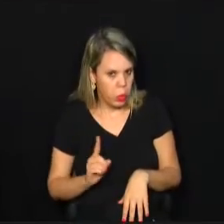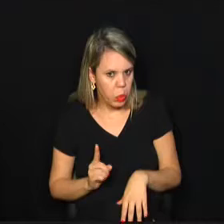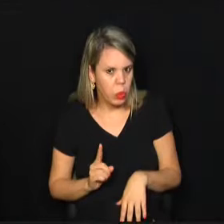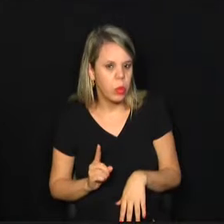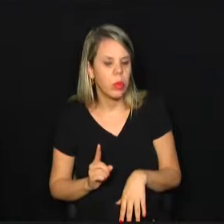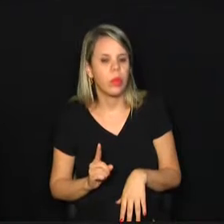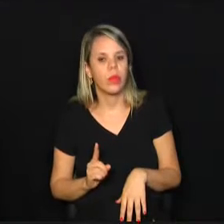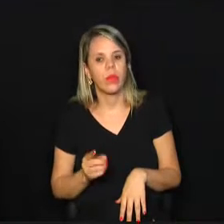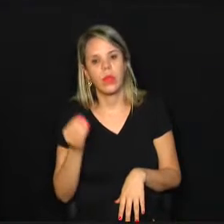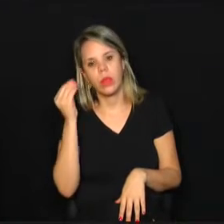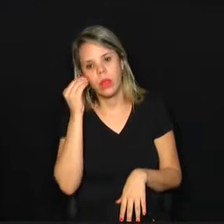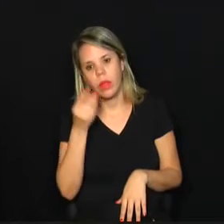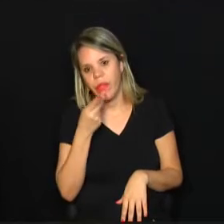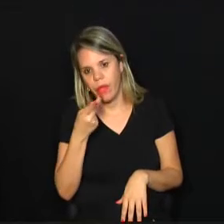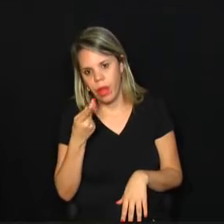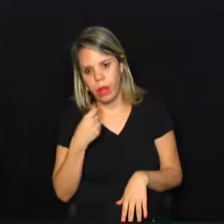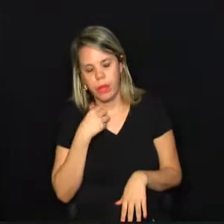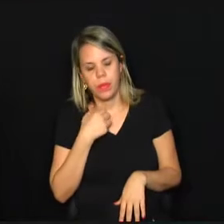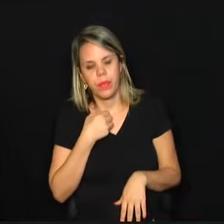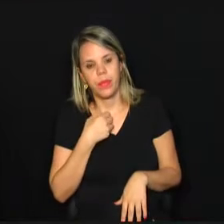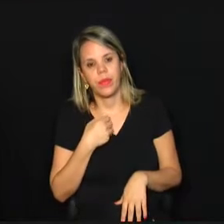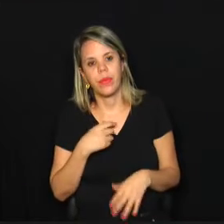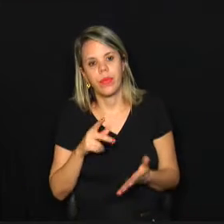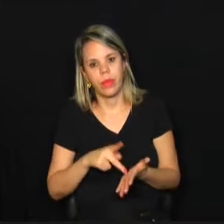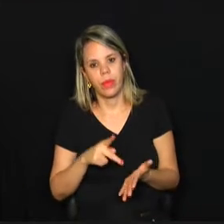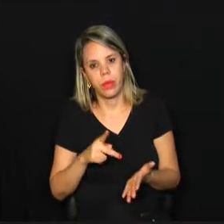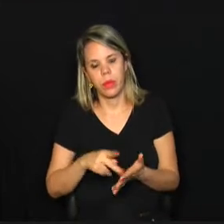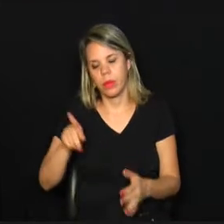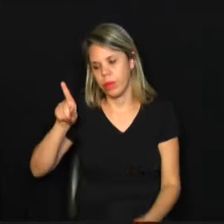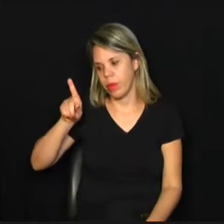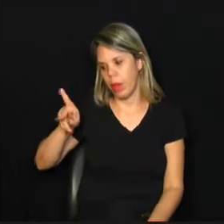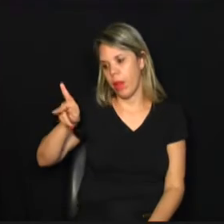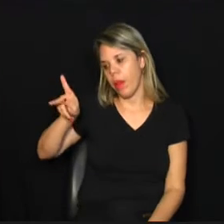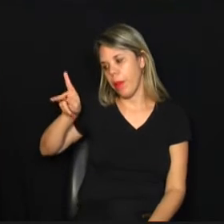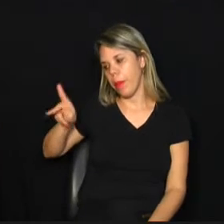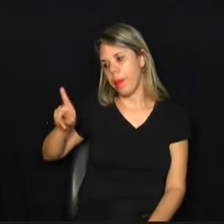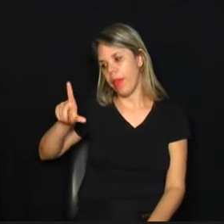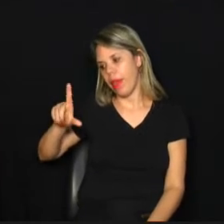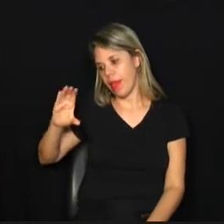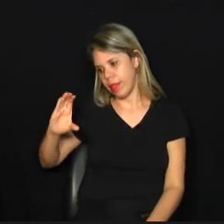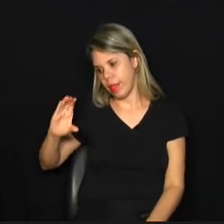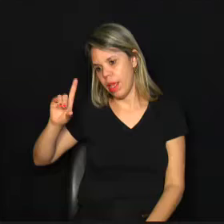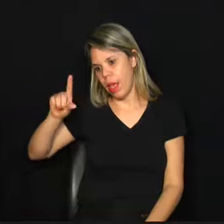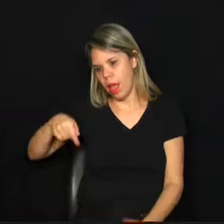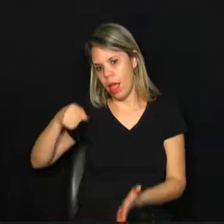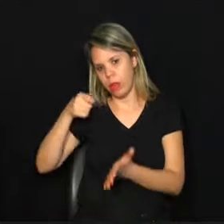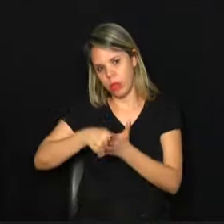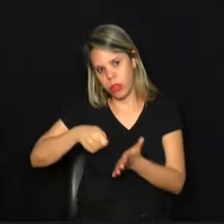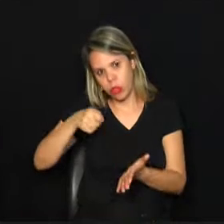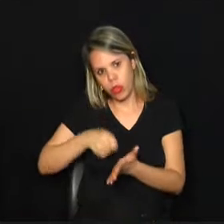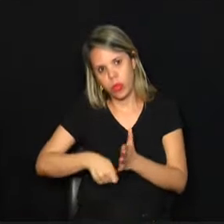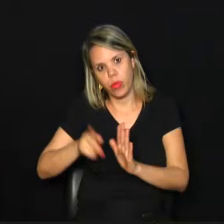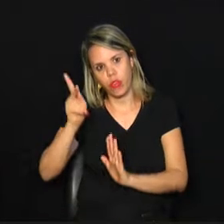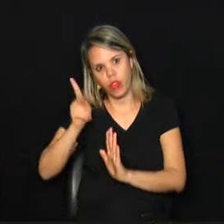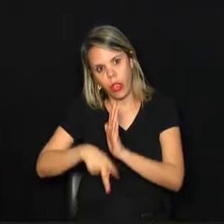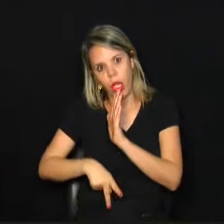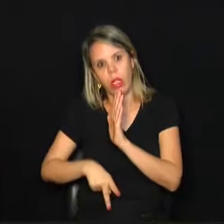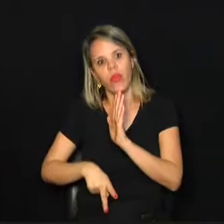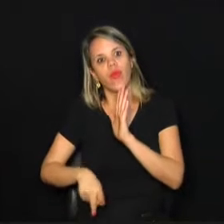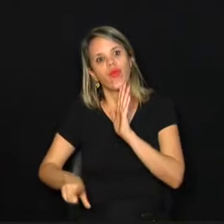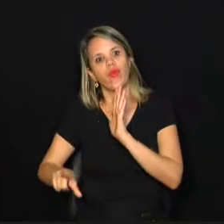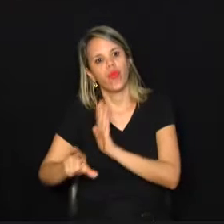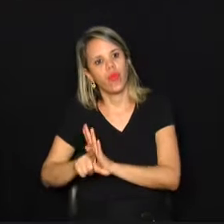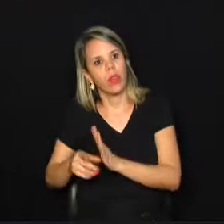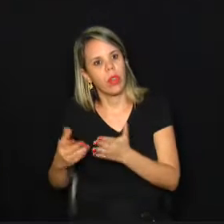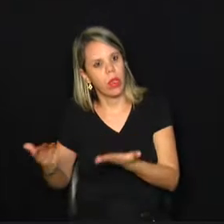delongas, vamos produzir. Então, na verdade, essa PLC, vamos ver, acho que vai aparecer aqui, ver se eu consigo dividir. Acho que todo